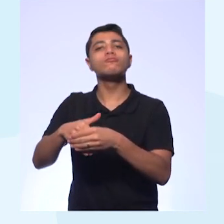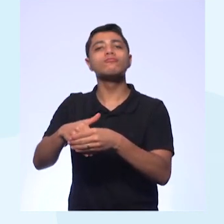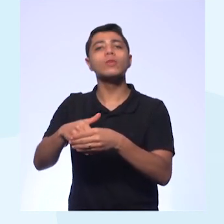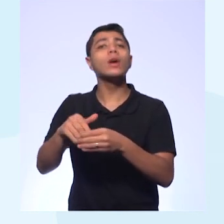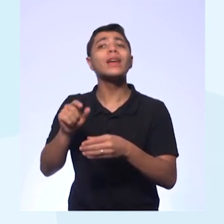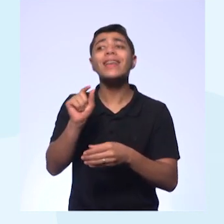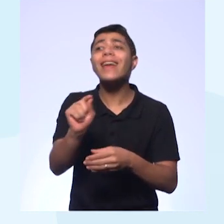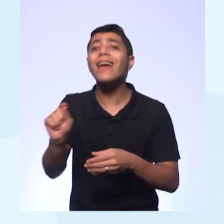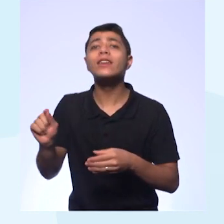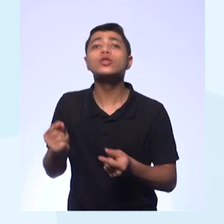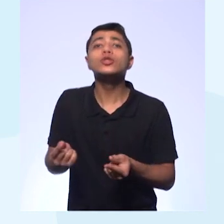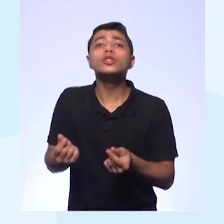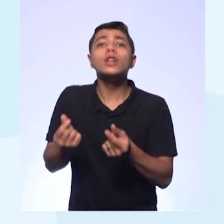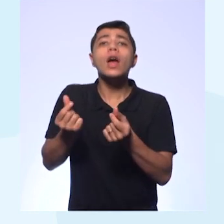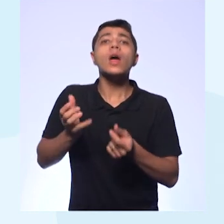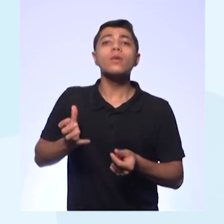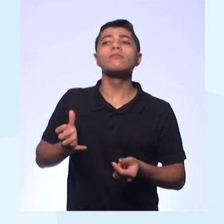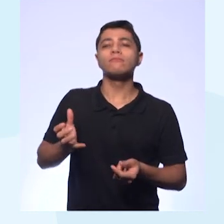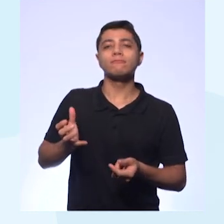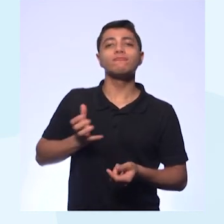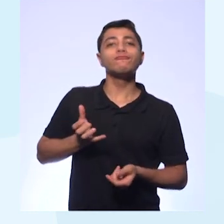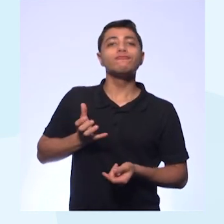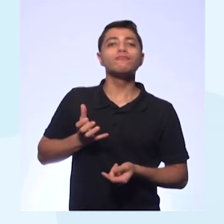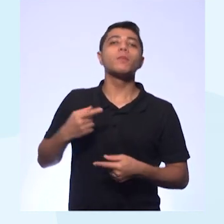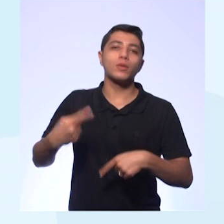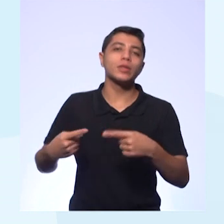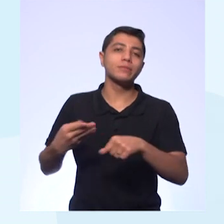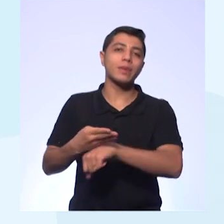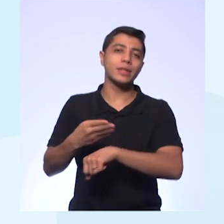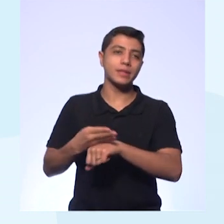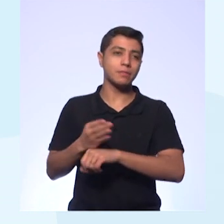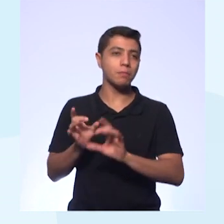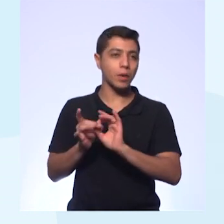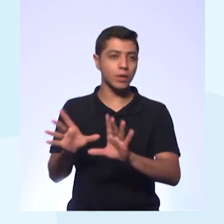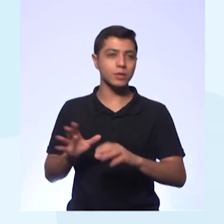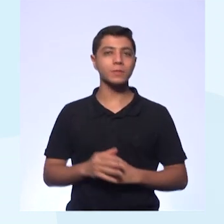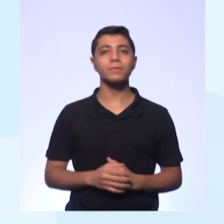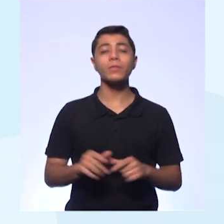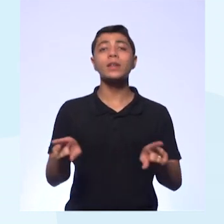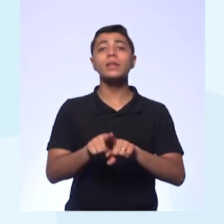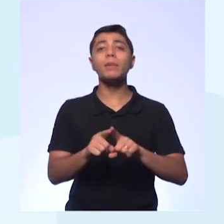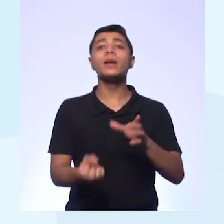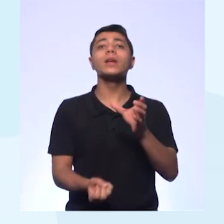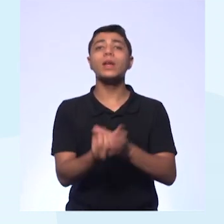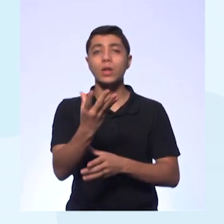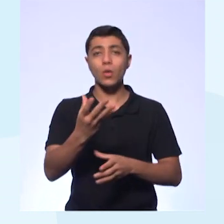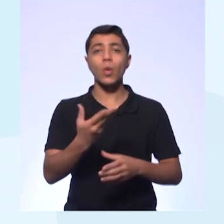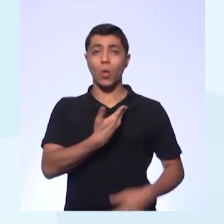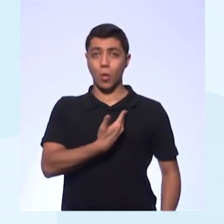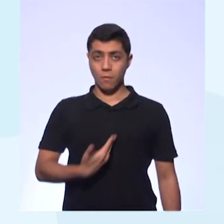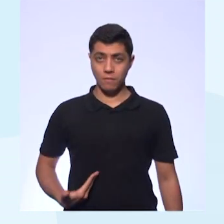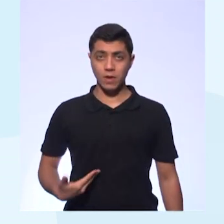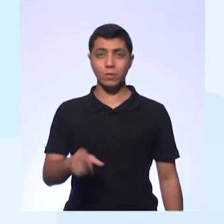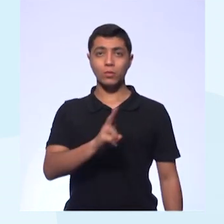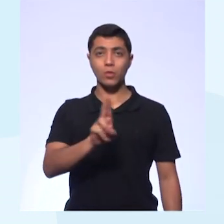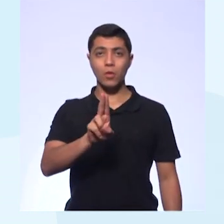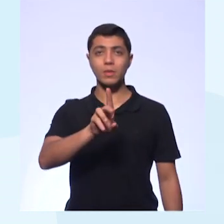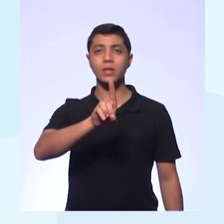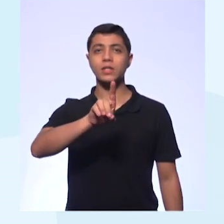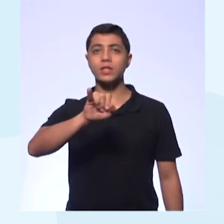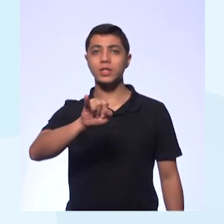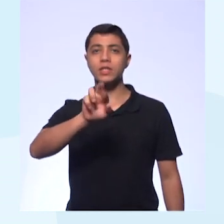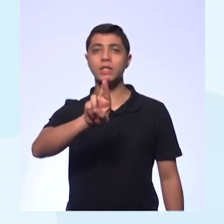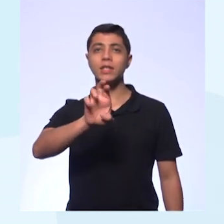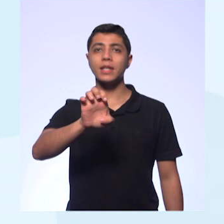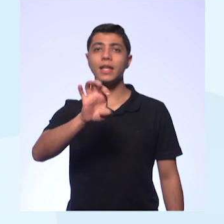da política na França. Formou-se o diretório, o governo francês vai ser exercido por 5 deputados